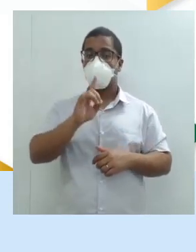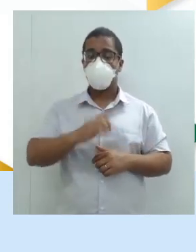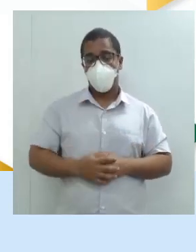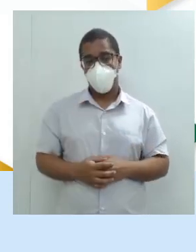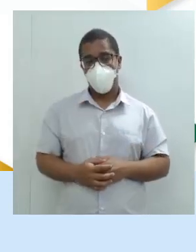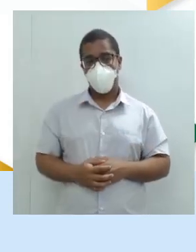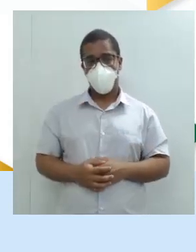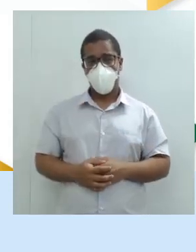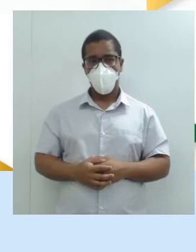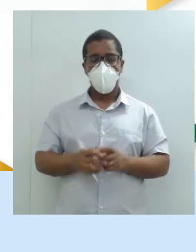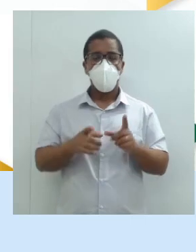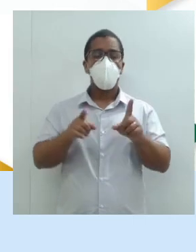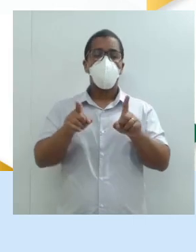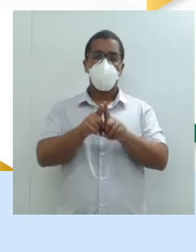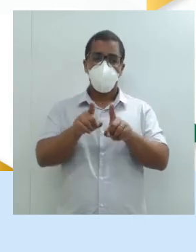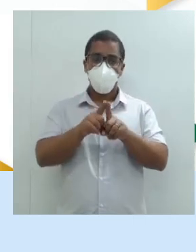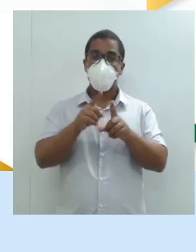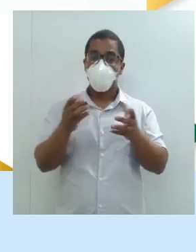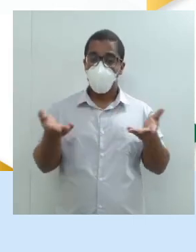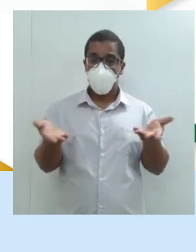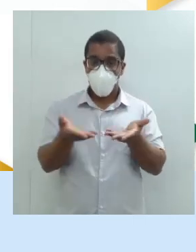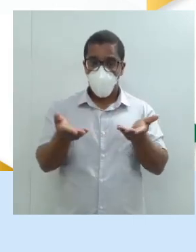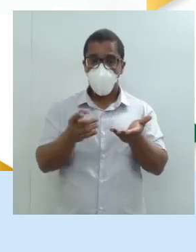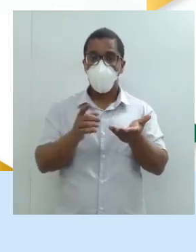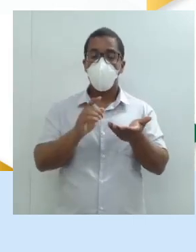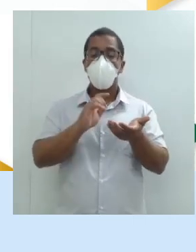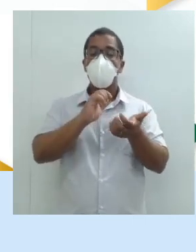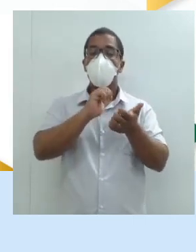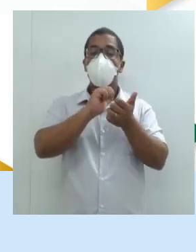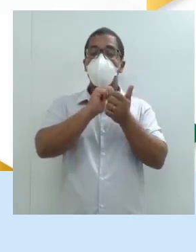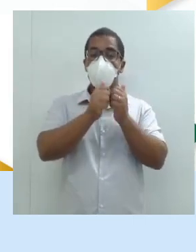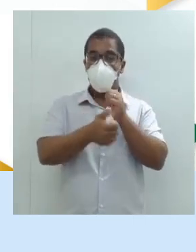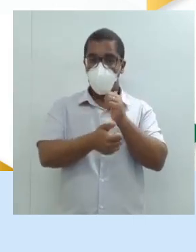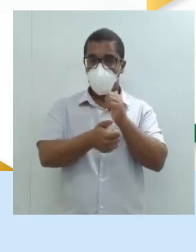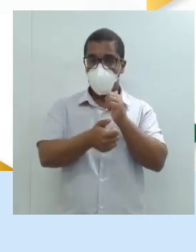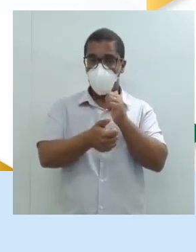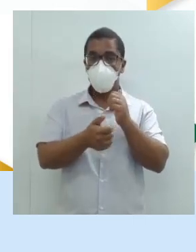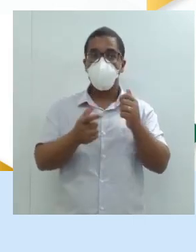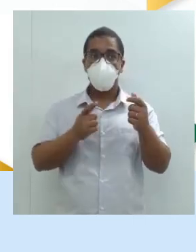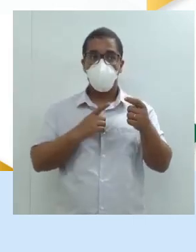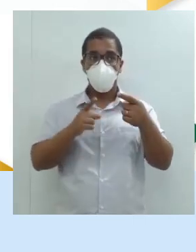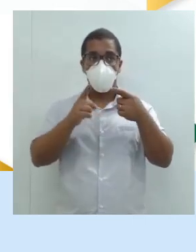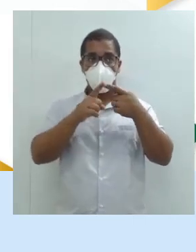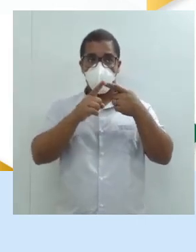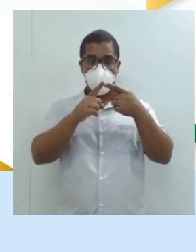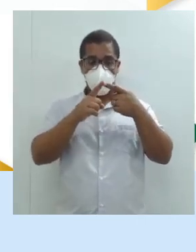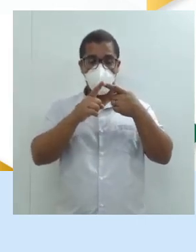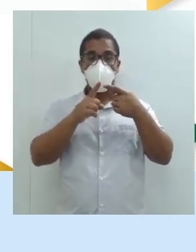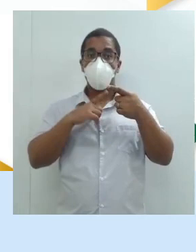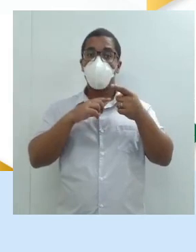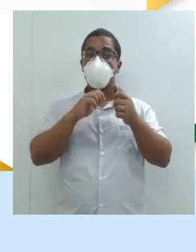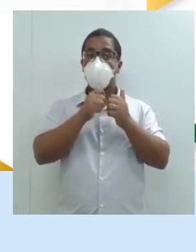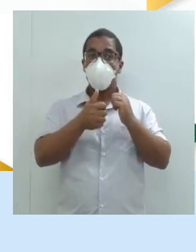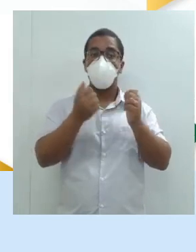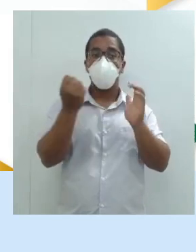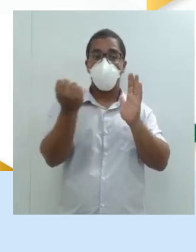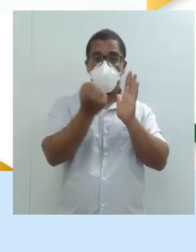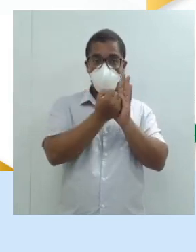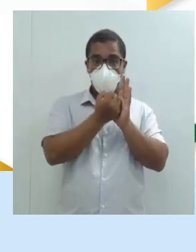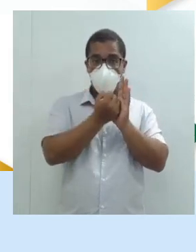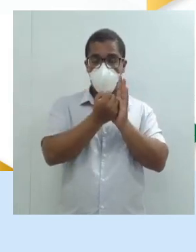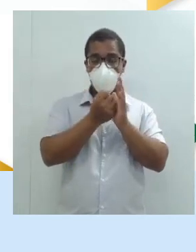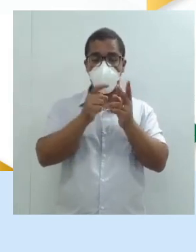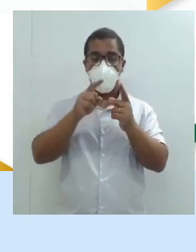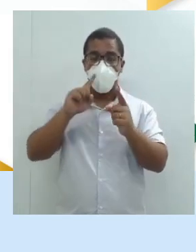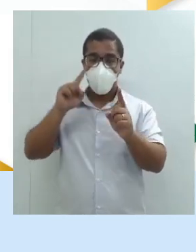E aí a gente vai precisar hoje em esportes de marca, precisão e técnicos combinatórios. Então